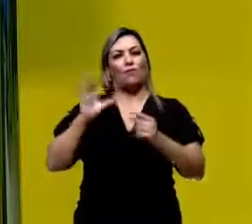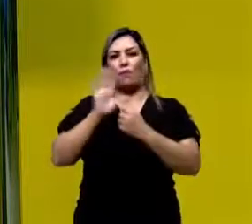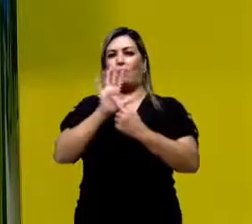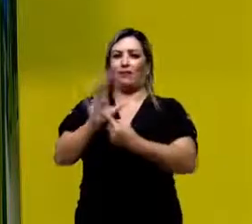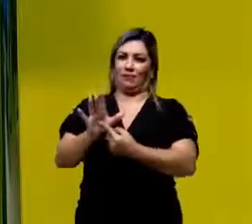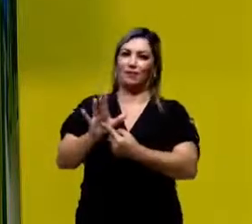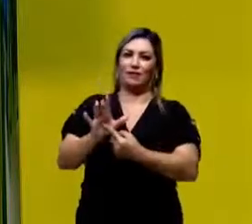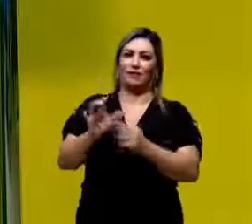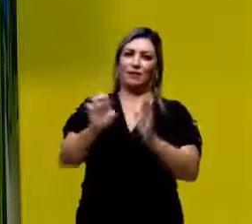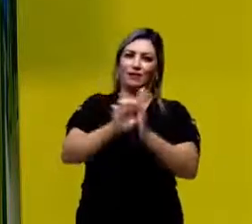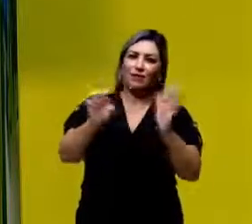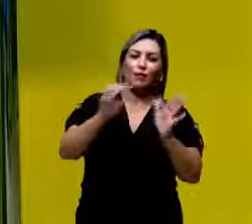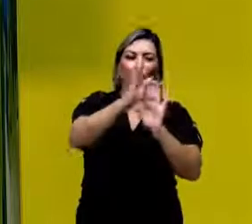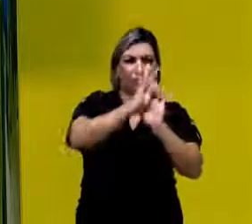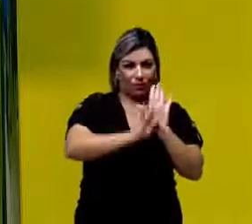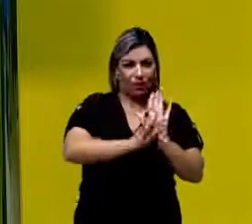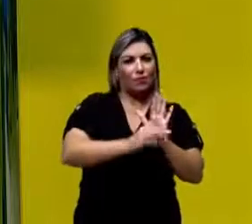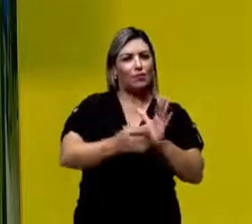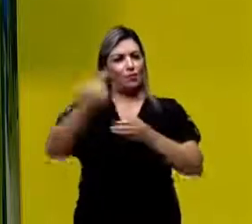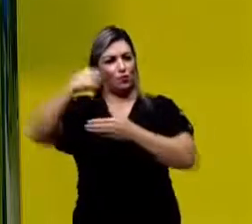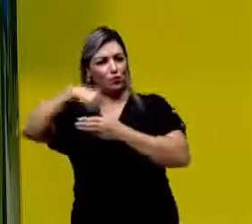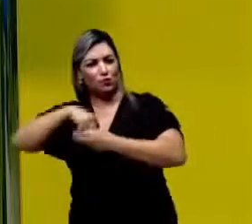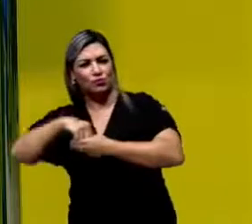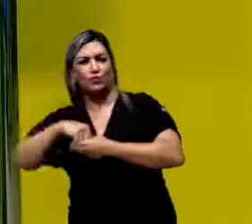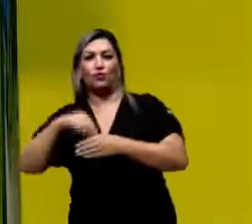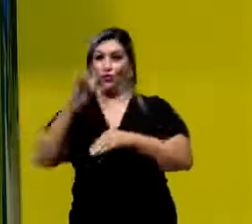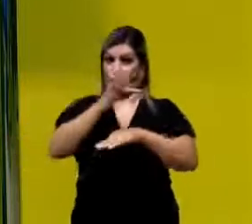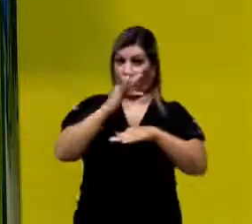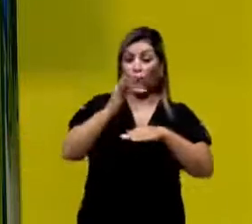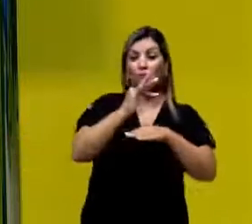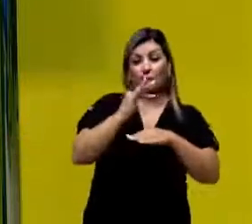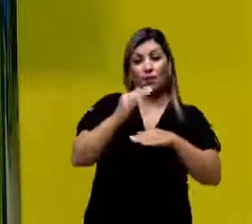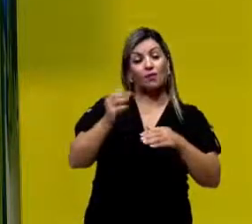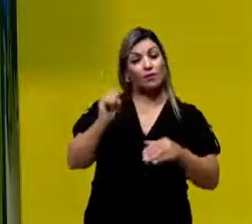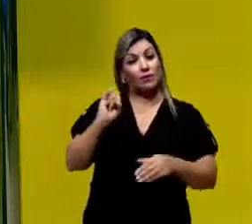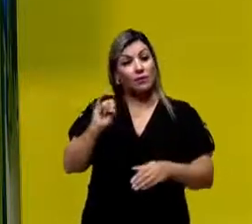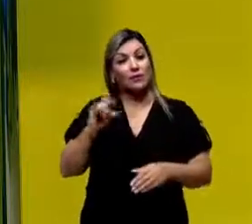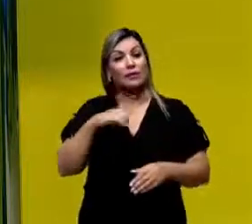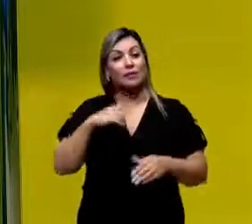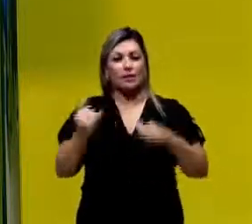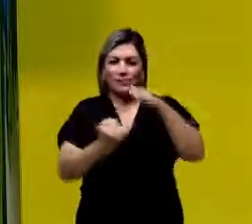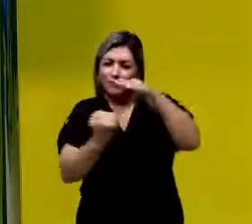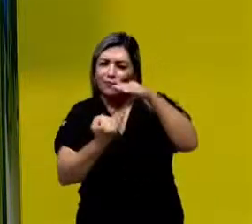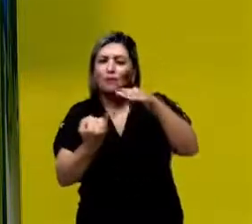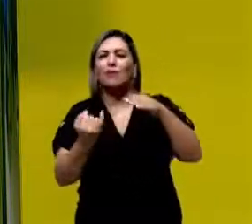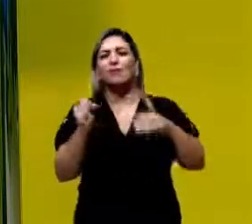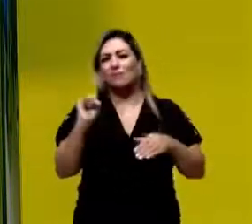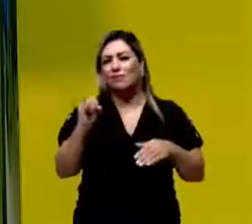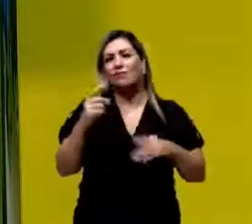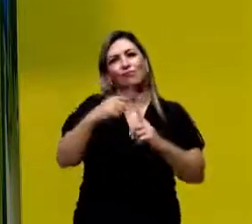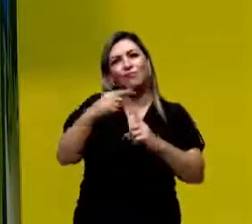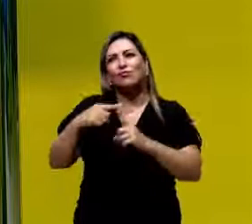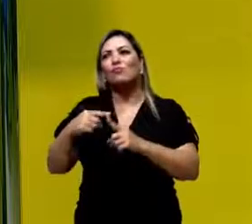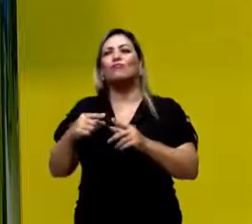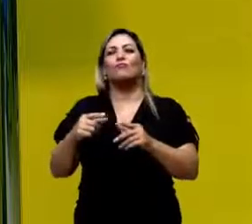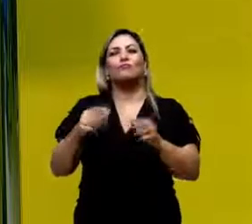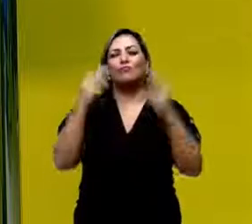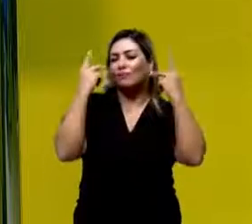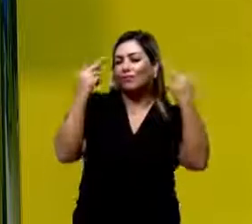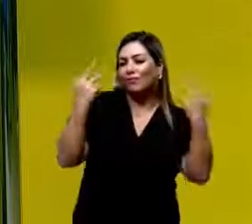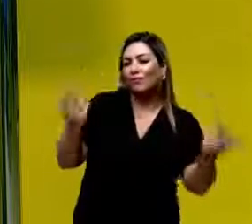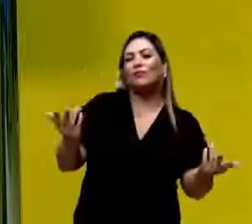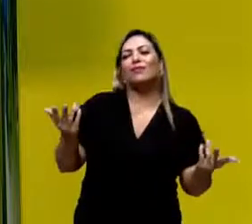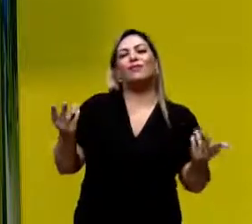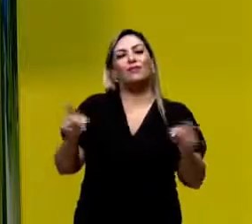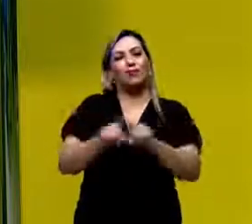vocês vão encontrar uma linguagem mais subjetiva mais formal se já fosse mais mais informal né o tipo de matéria assim mais